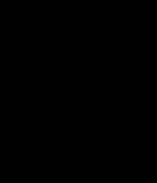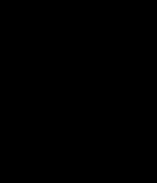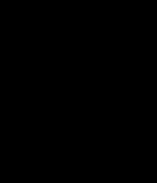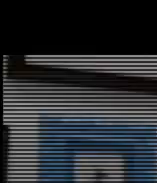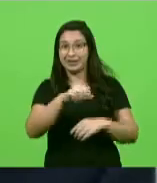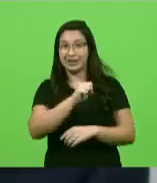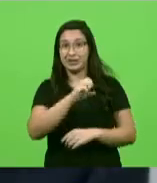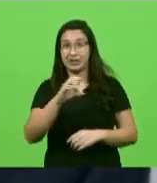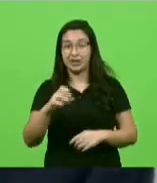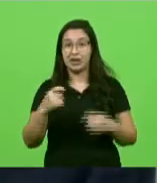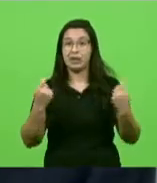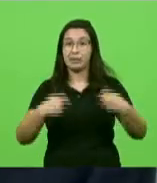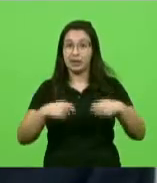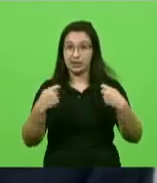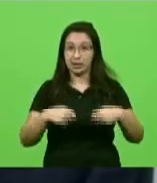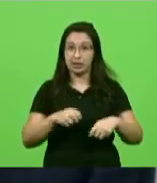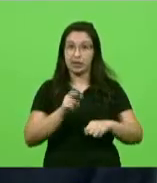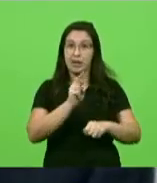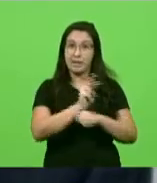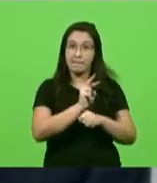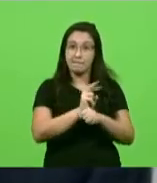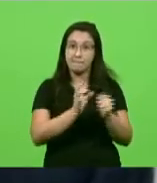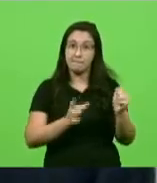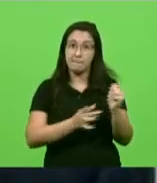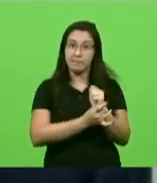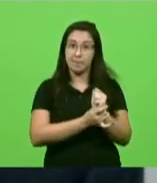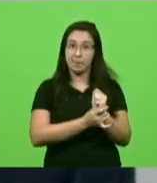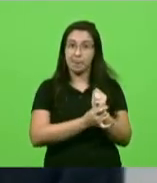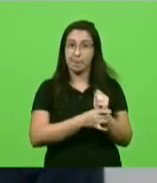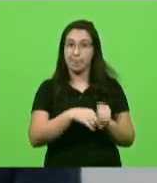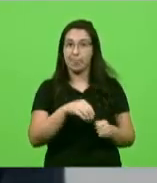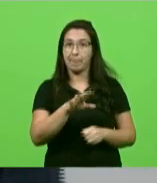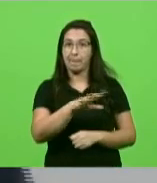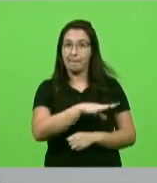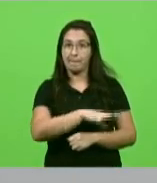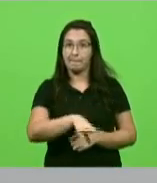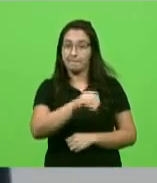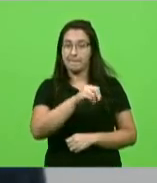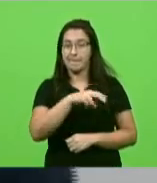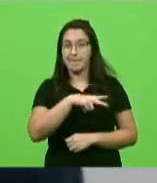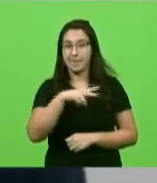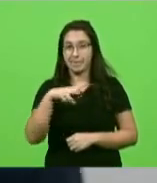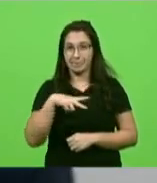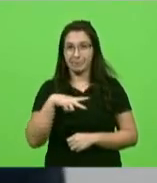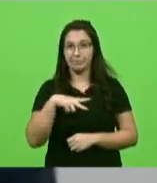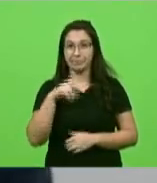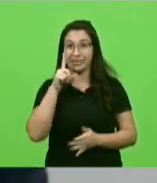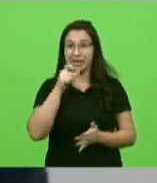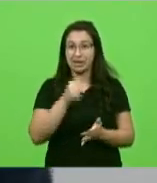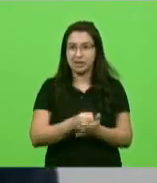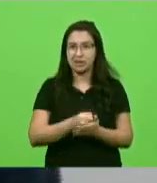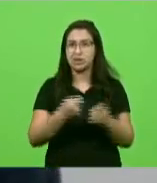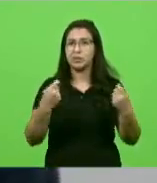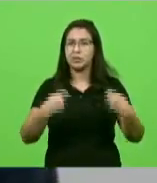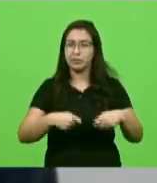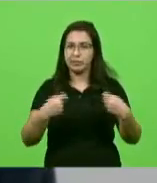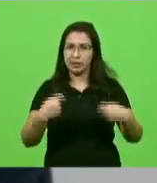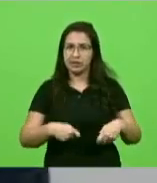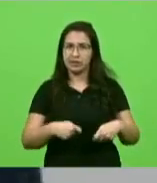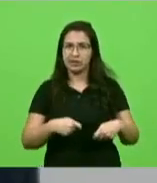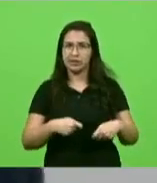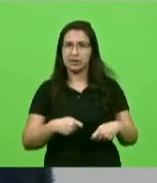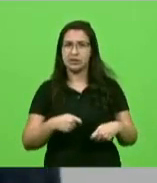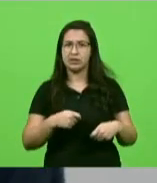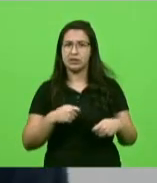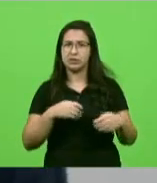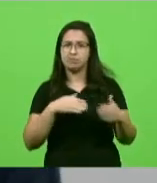sentido do erário público, tomando toda e eficaz decisão no sentido de obstaculizar